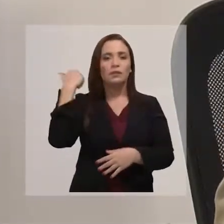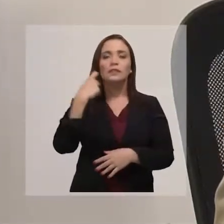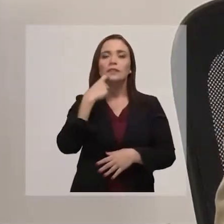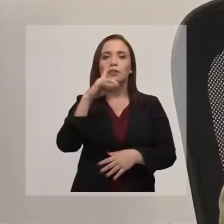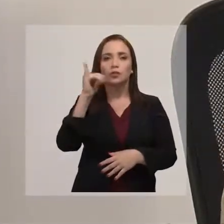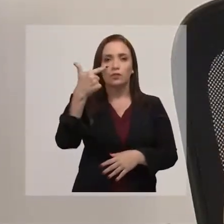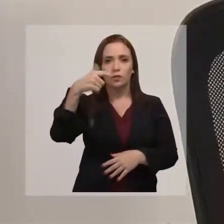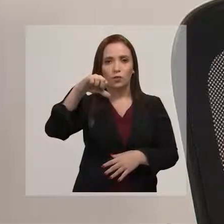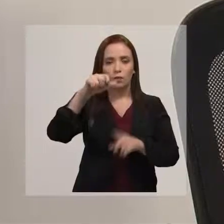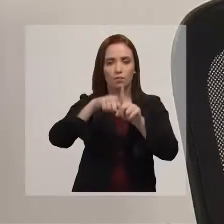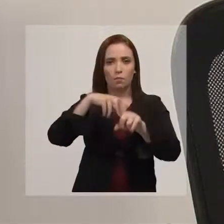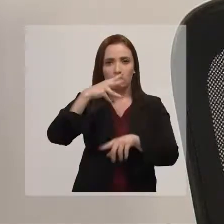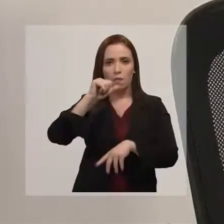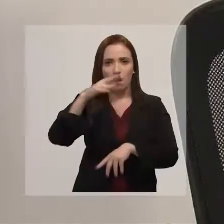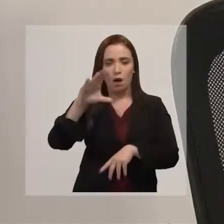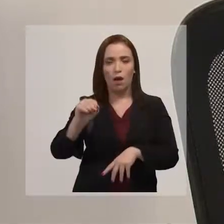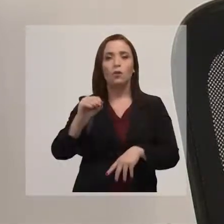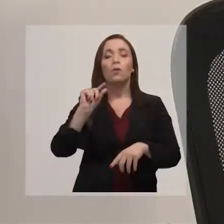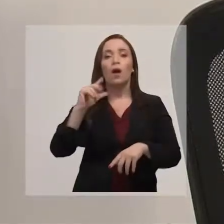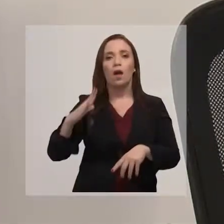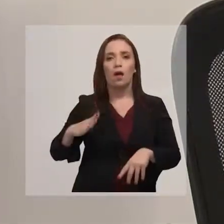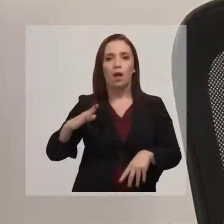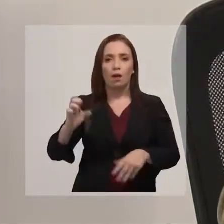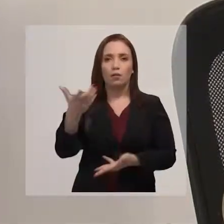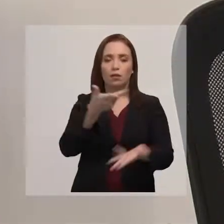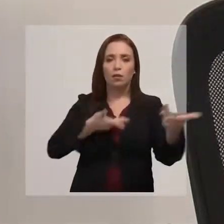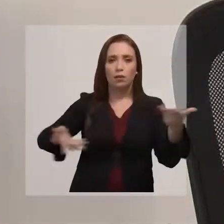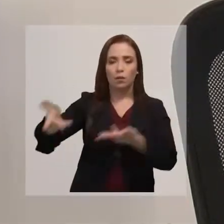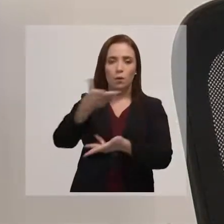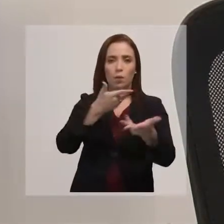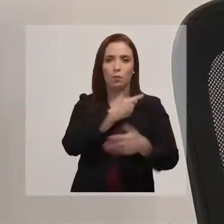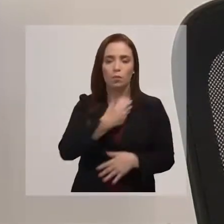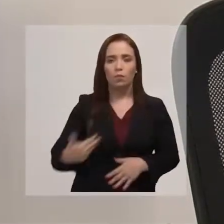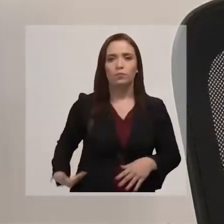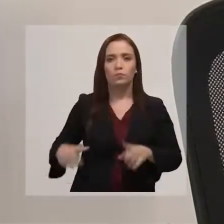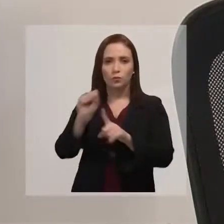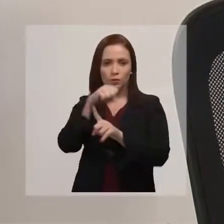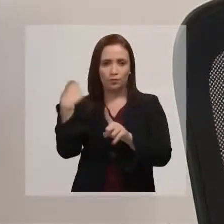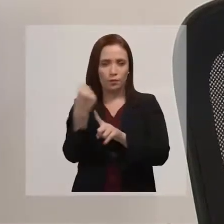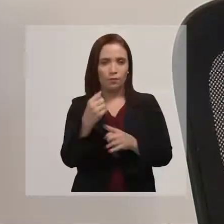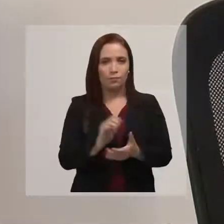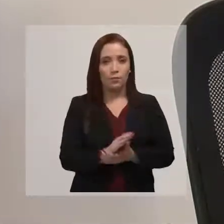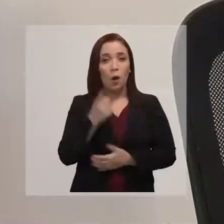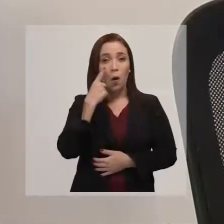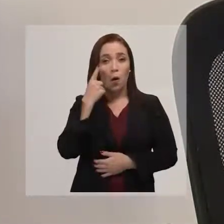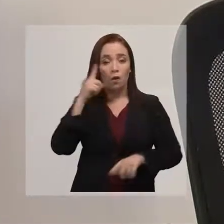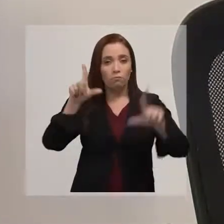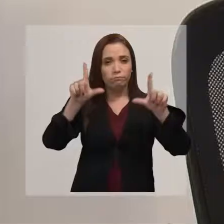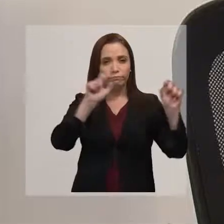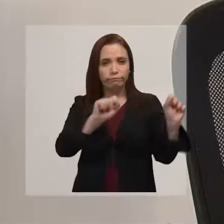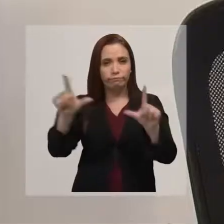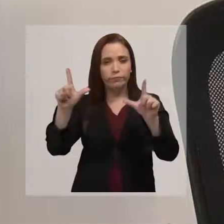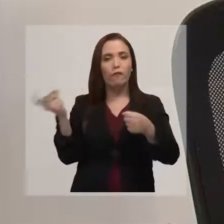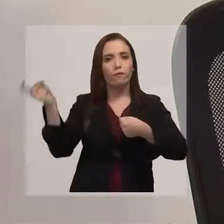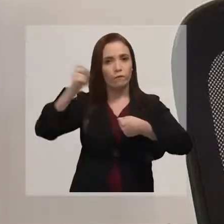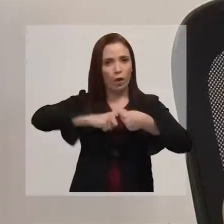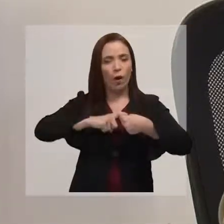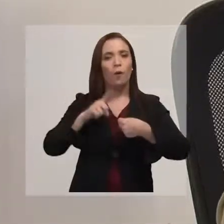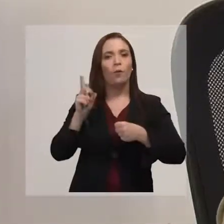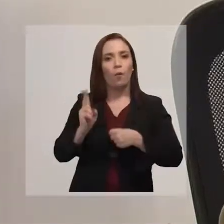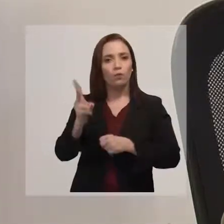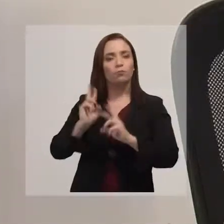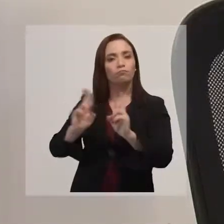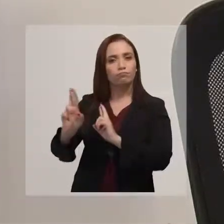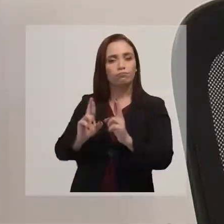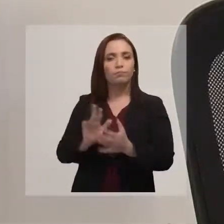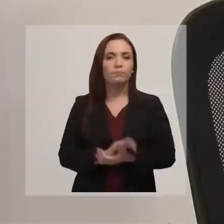na sexta-feira, 29 de março, que tratou da ética na relação entre o poder público e a sociedade. Vamos ver a reportagem e o vereador Michel Lins